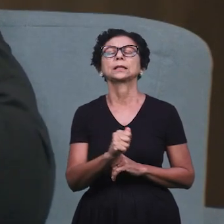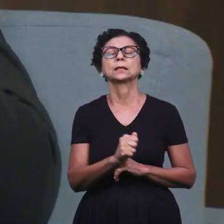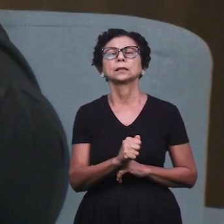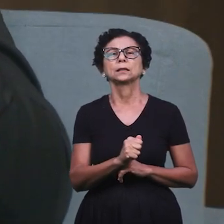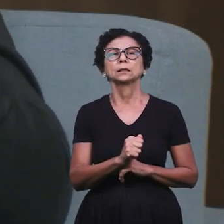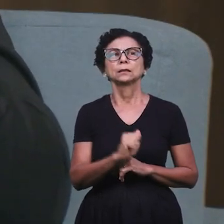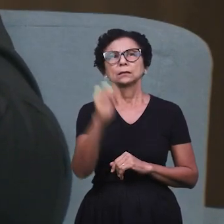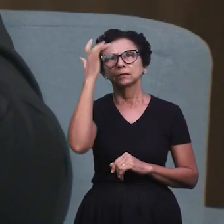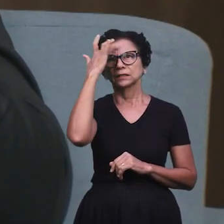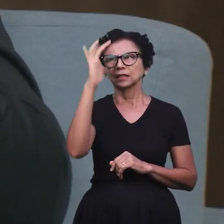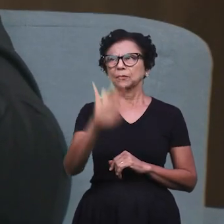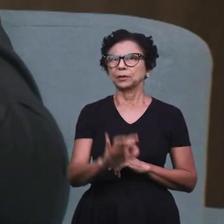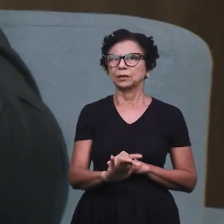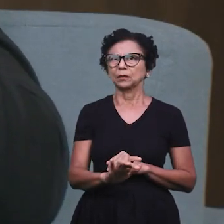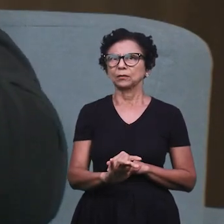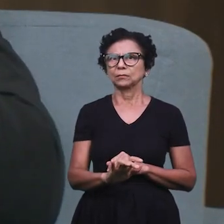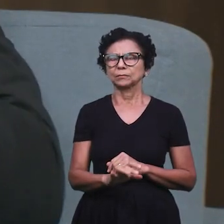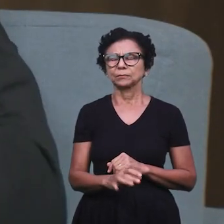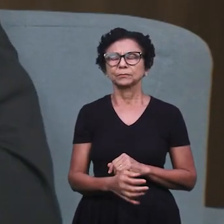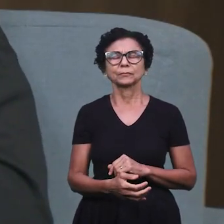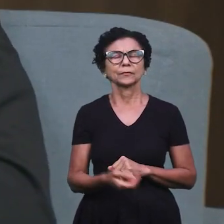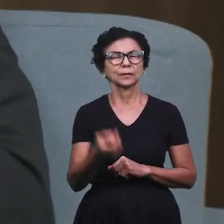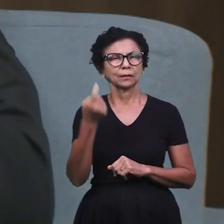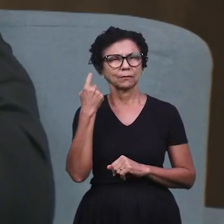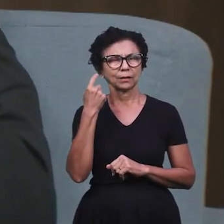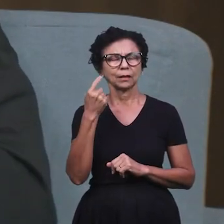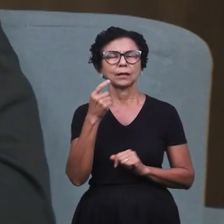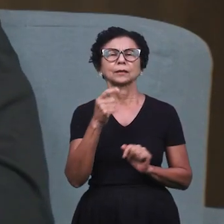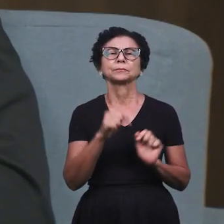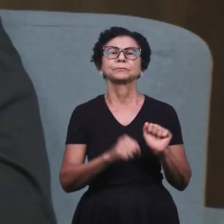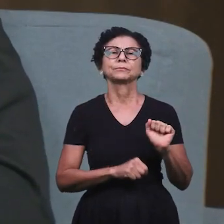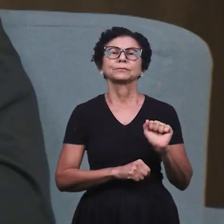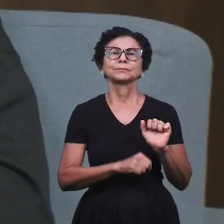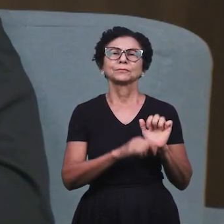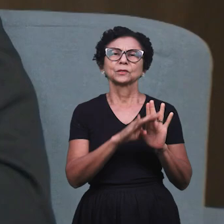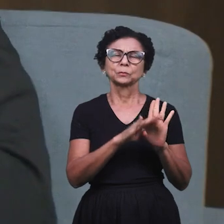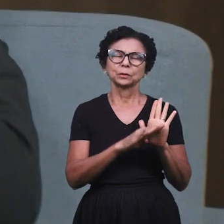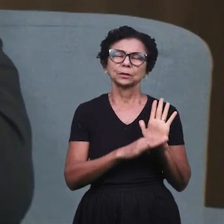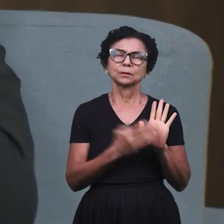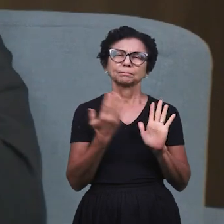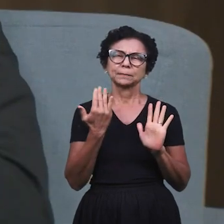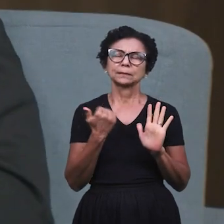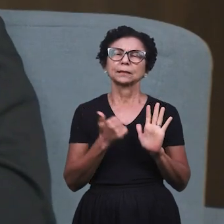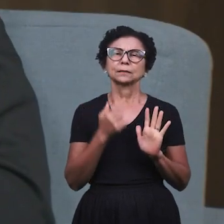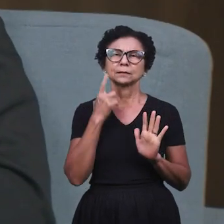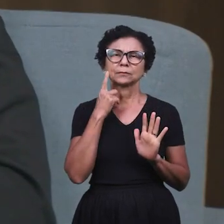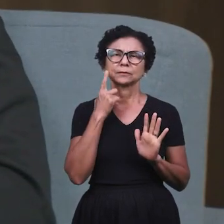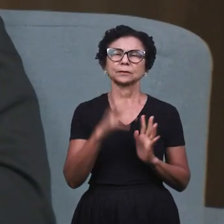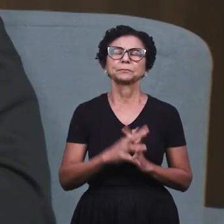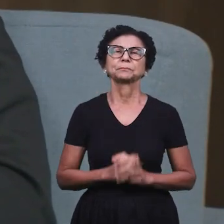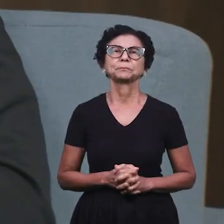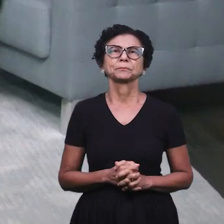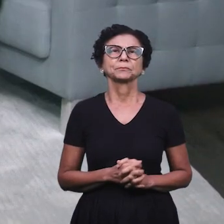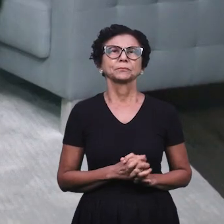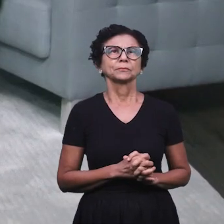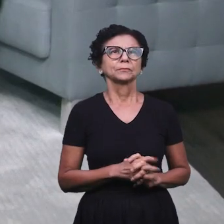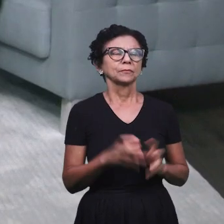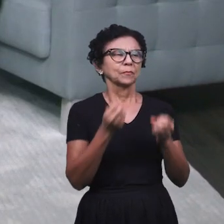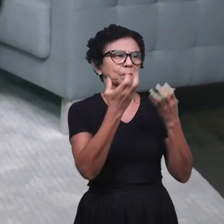sabe? Volta lá nos programas anteriores e assiste que você vai ter o conhecimento. Seja muito bem-vinda, irmã